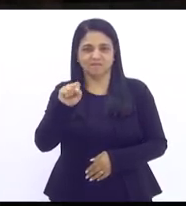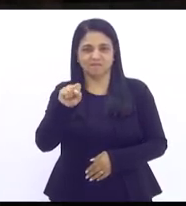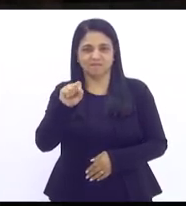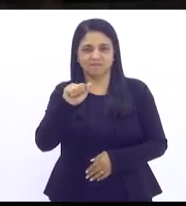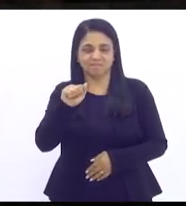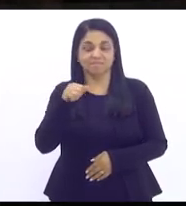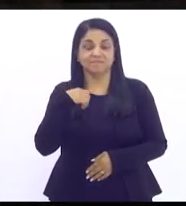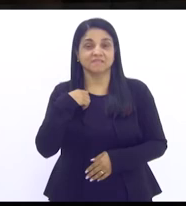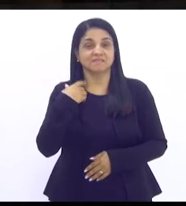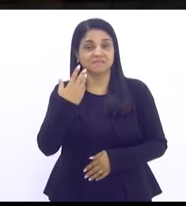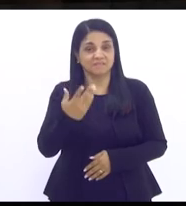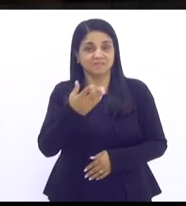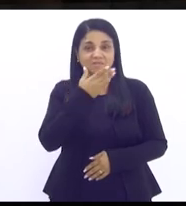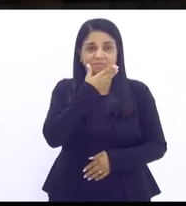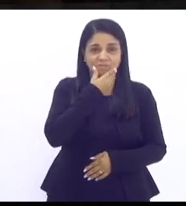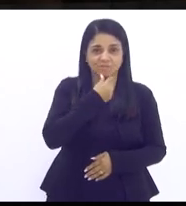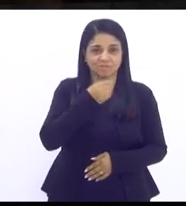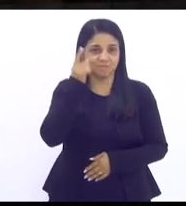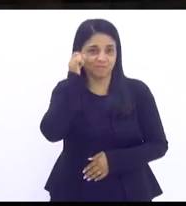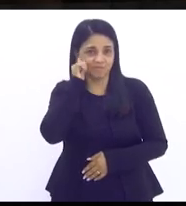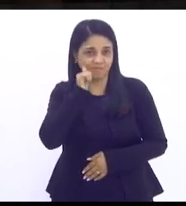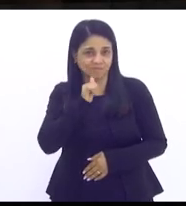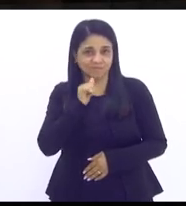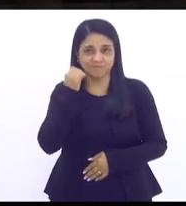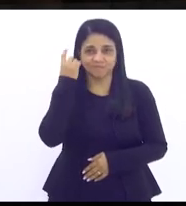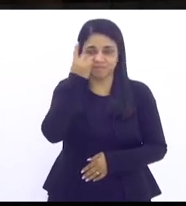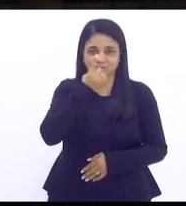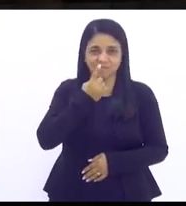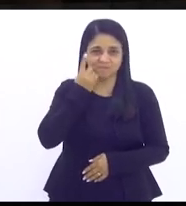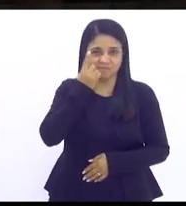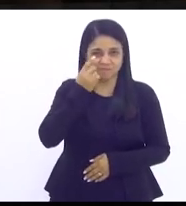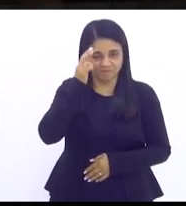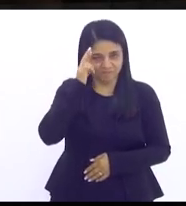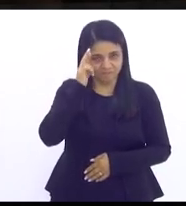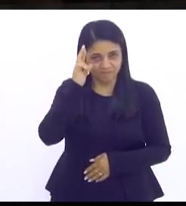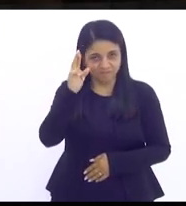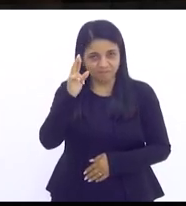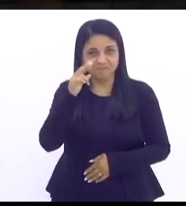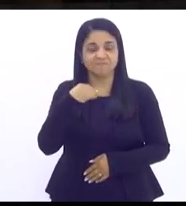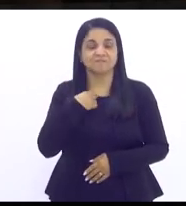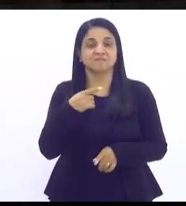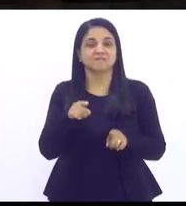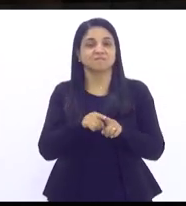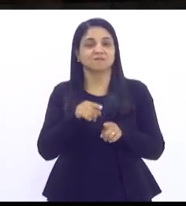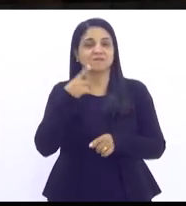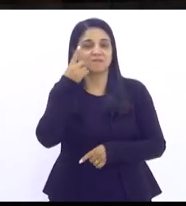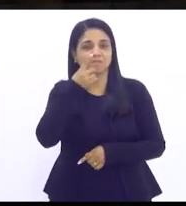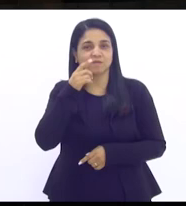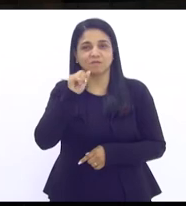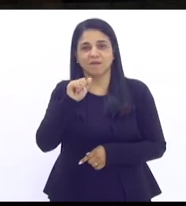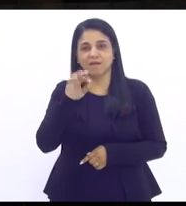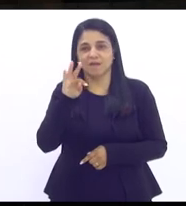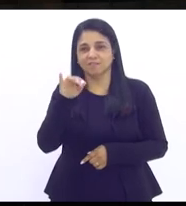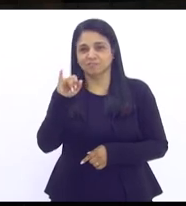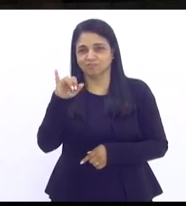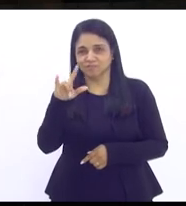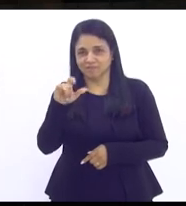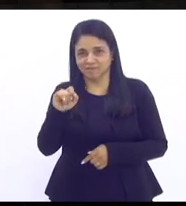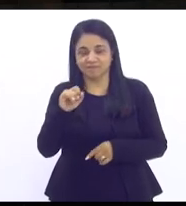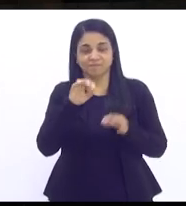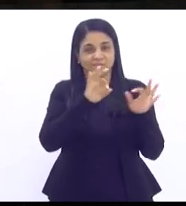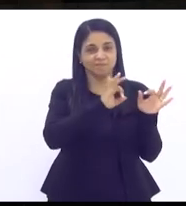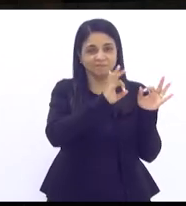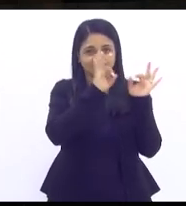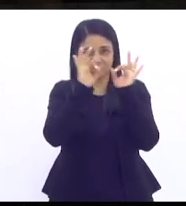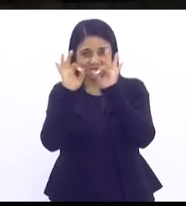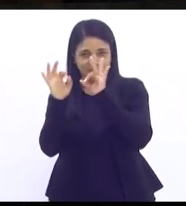senhoras e senhores deputados, deputado Atila Nunes, que nos assistem de